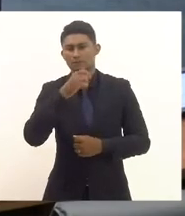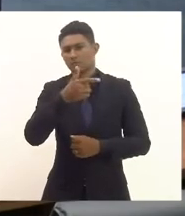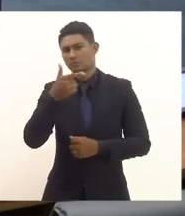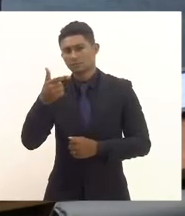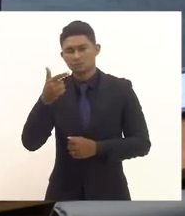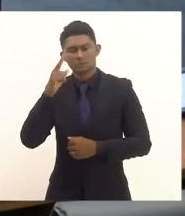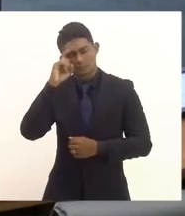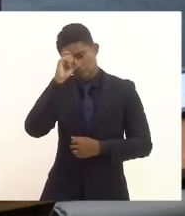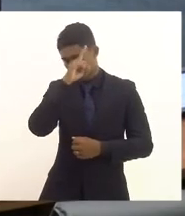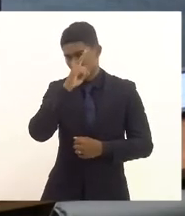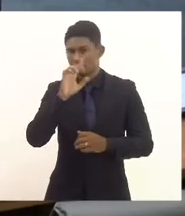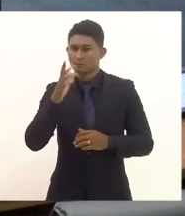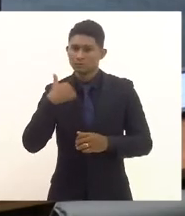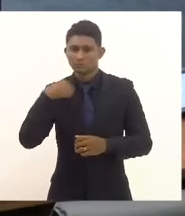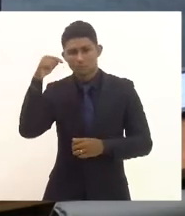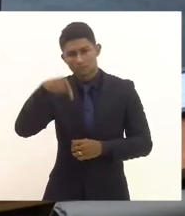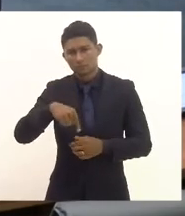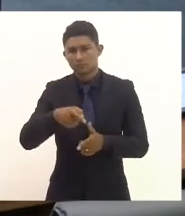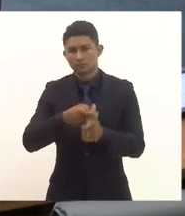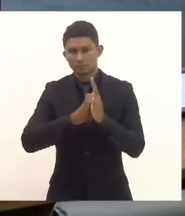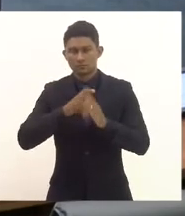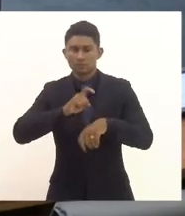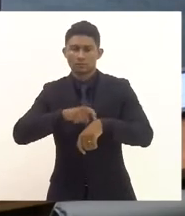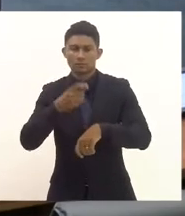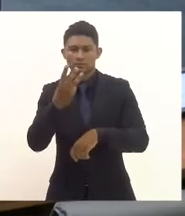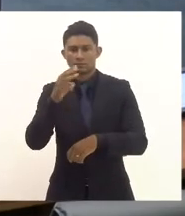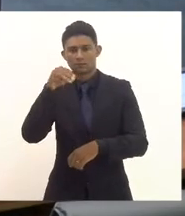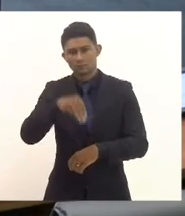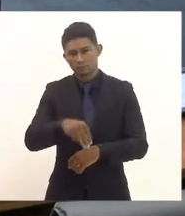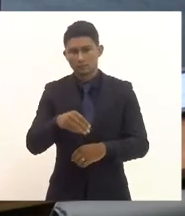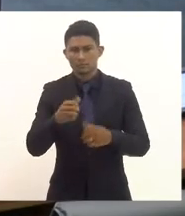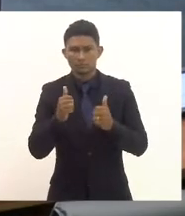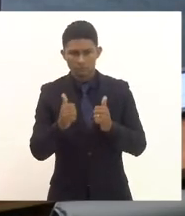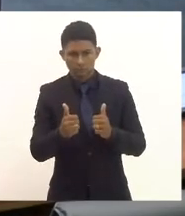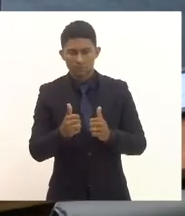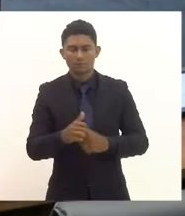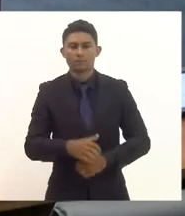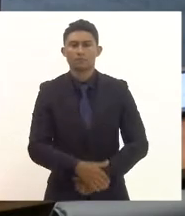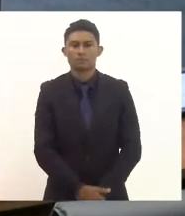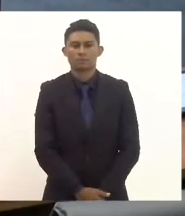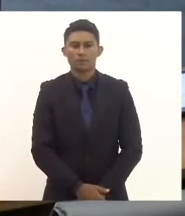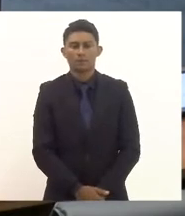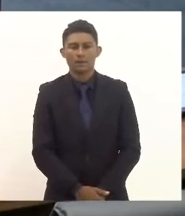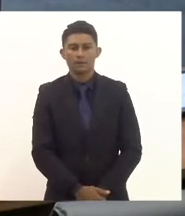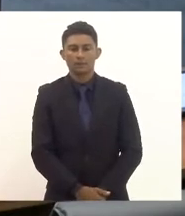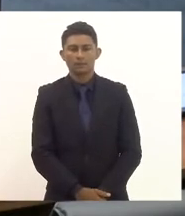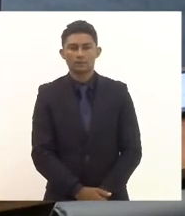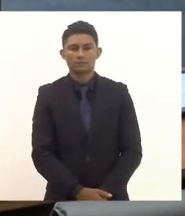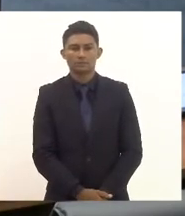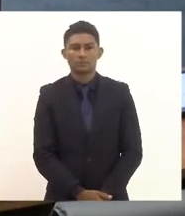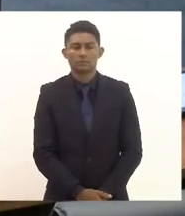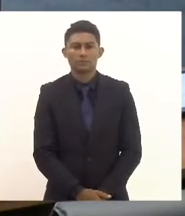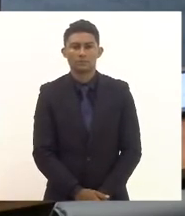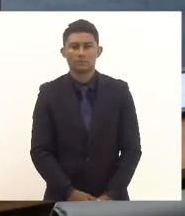eu vou suspender os trabalhos por 3 minutos tô ligando favor